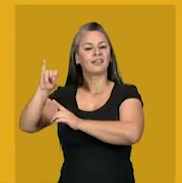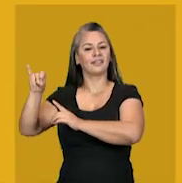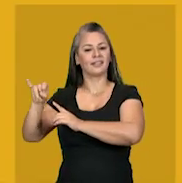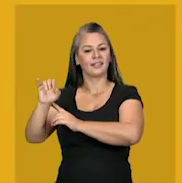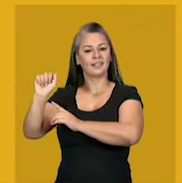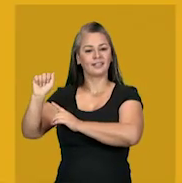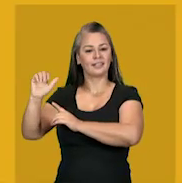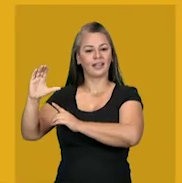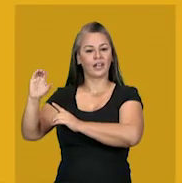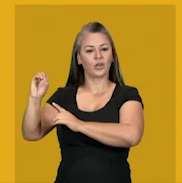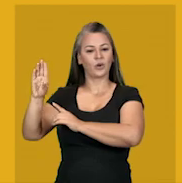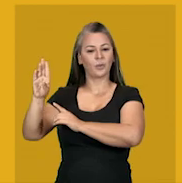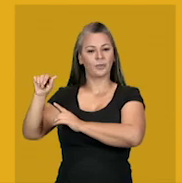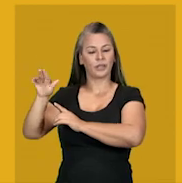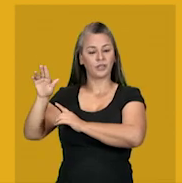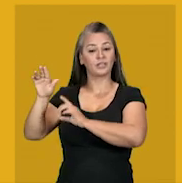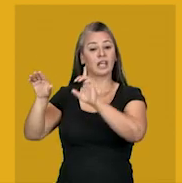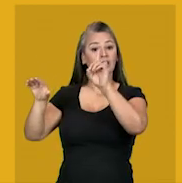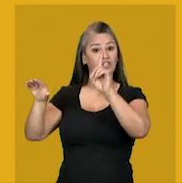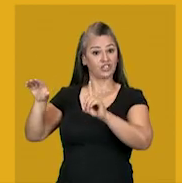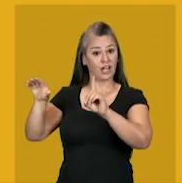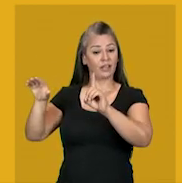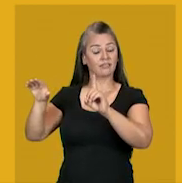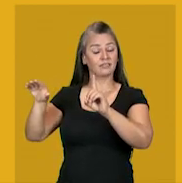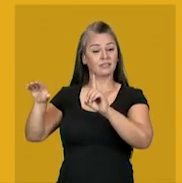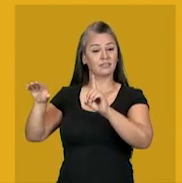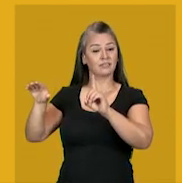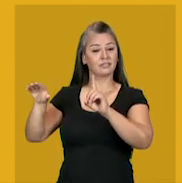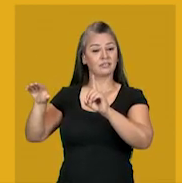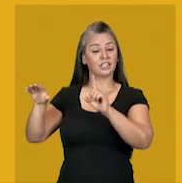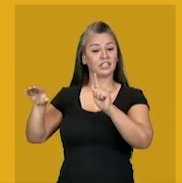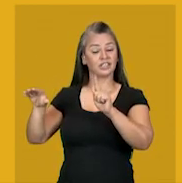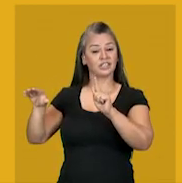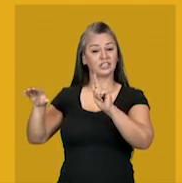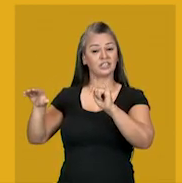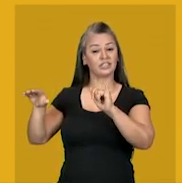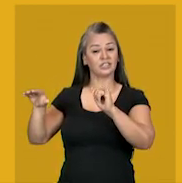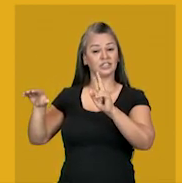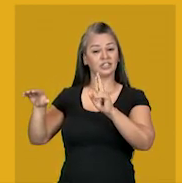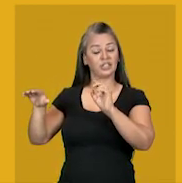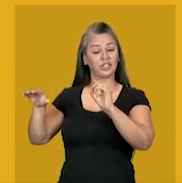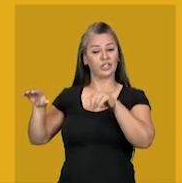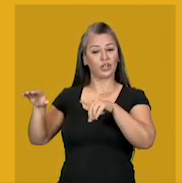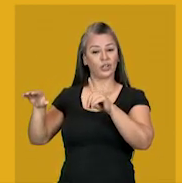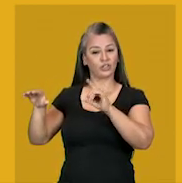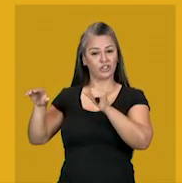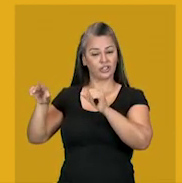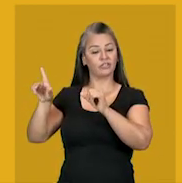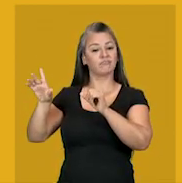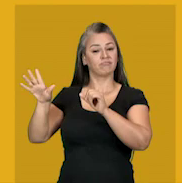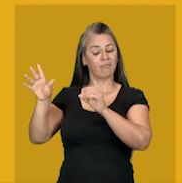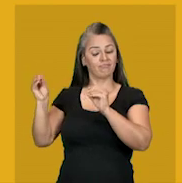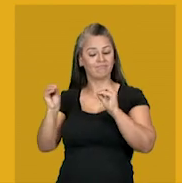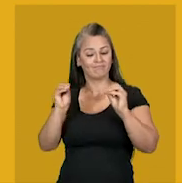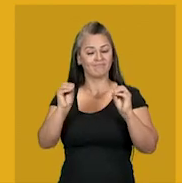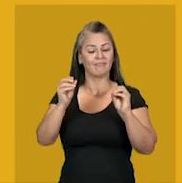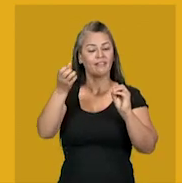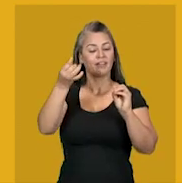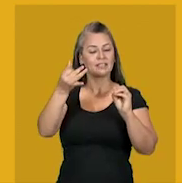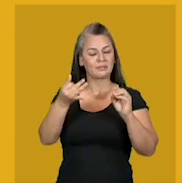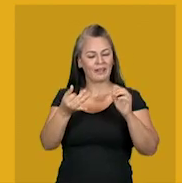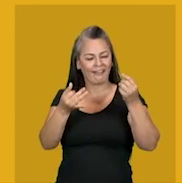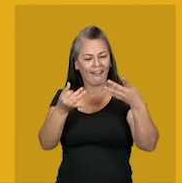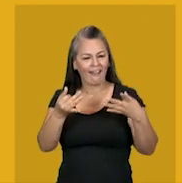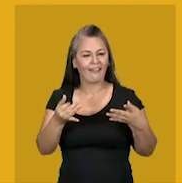direita estão os girondinos, que são os dois grupos que vão aparecer aí como os grupos que vão definir, né, os destinos